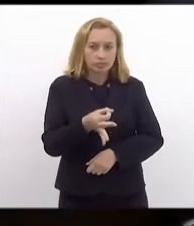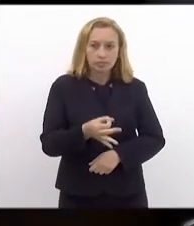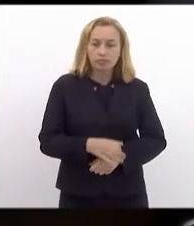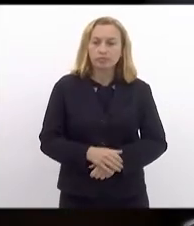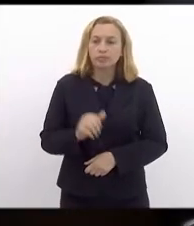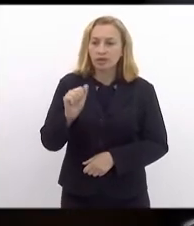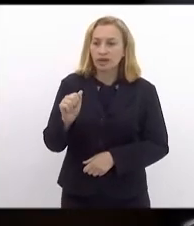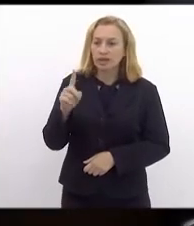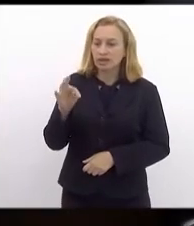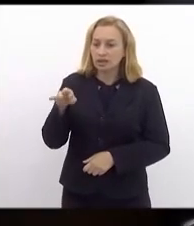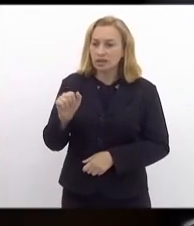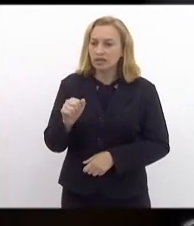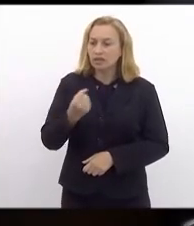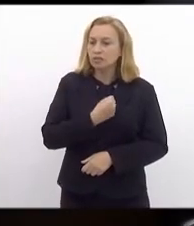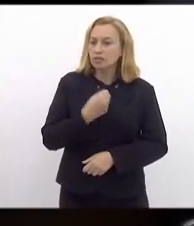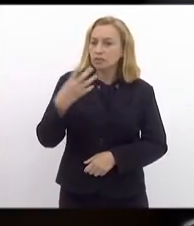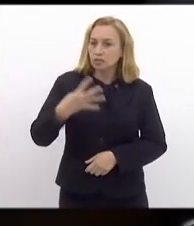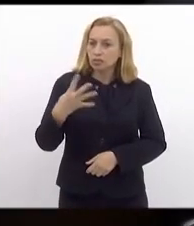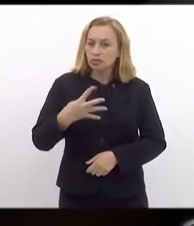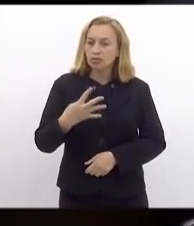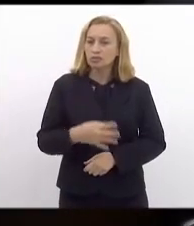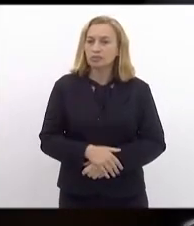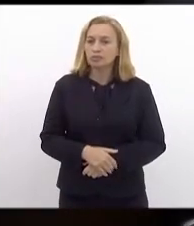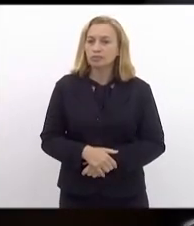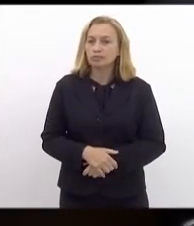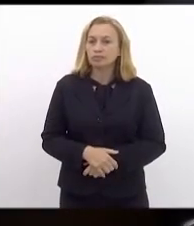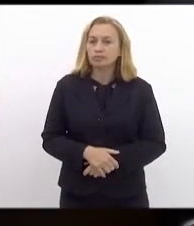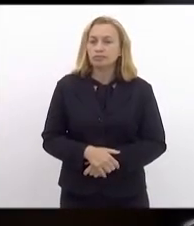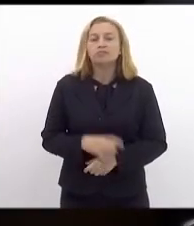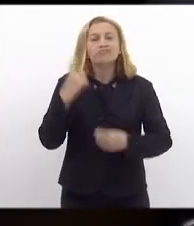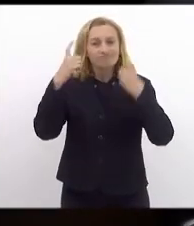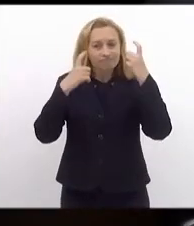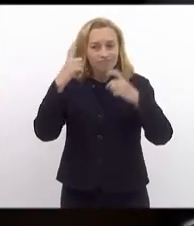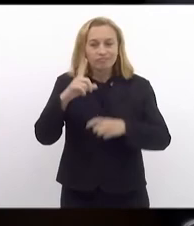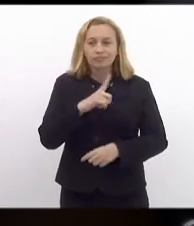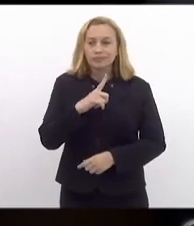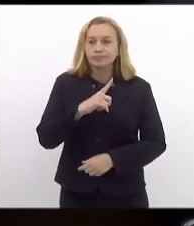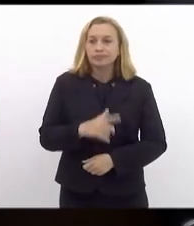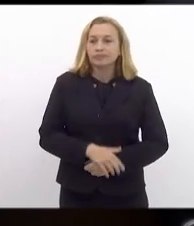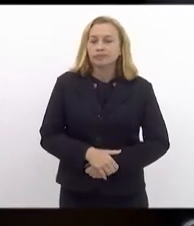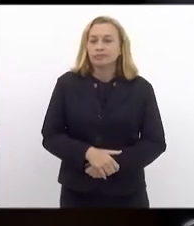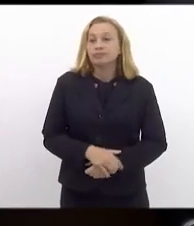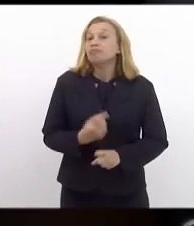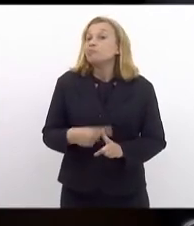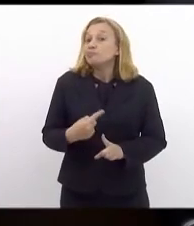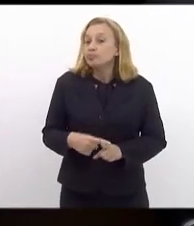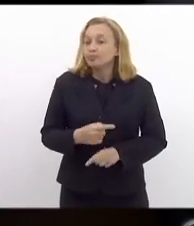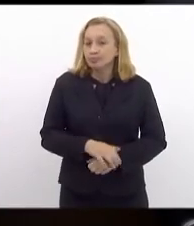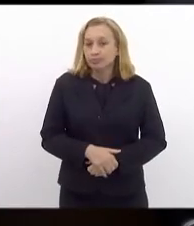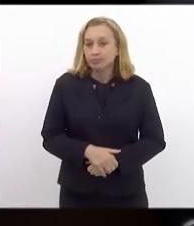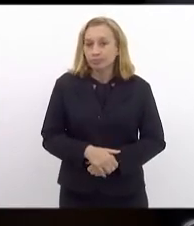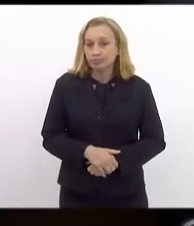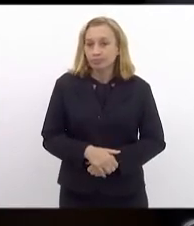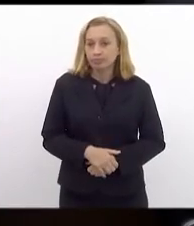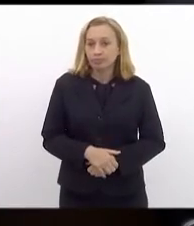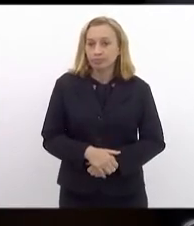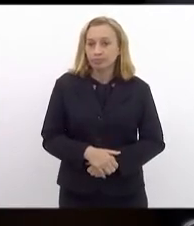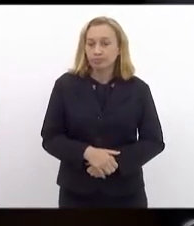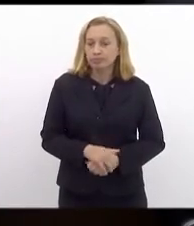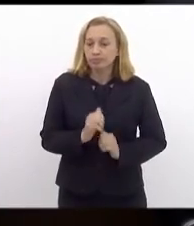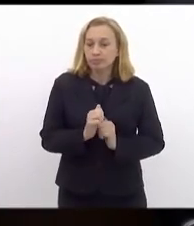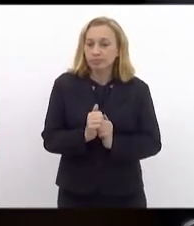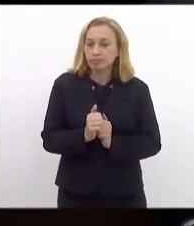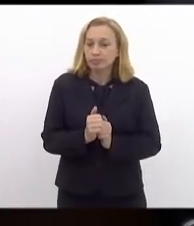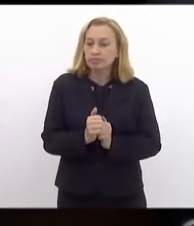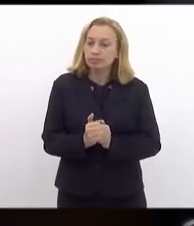aditiva número 4 nos traz uma uma preocupação E por quê Porque temos